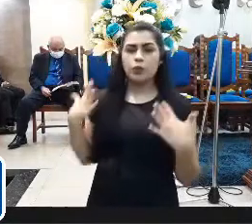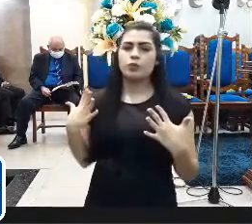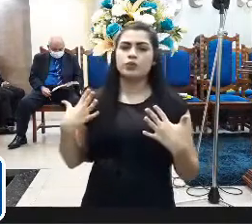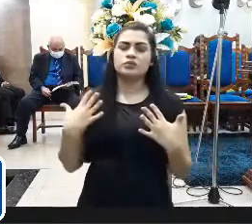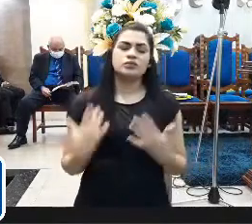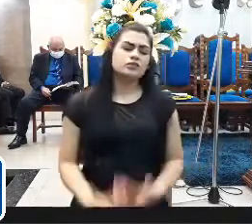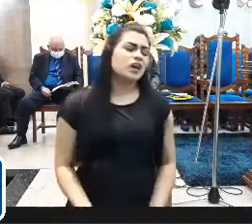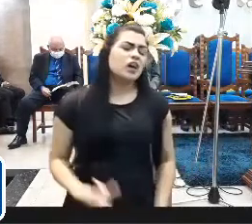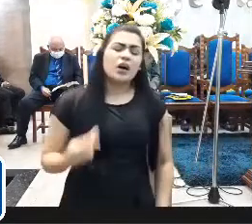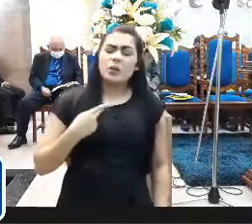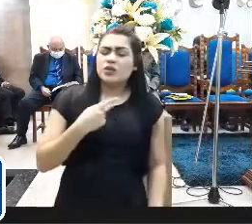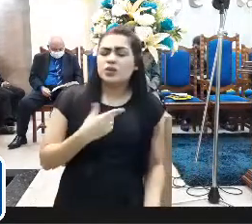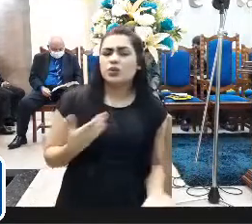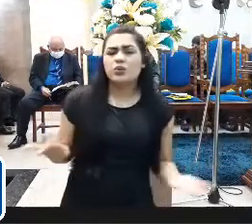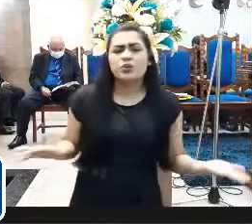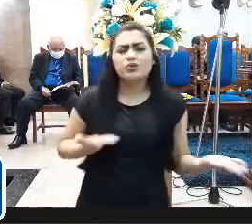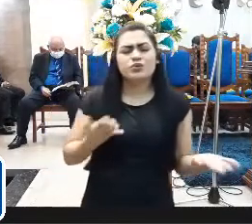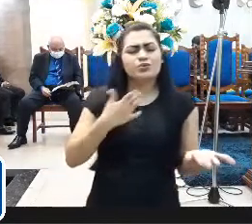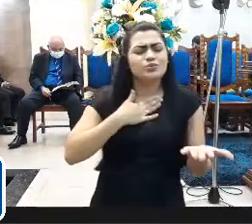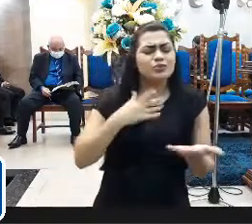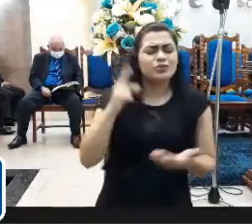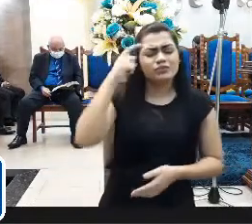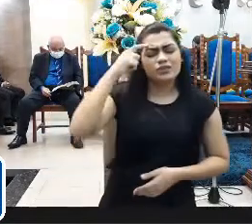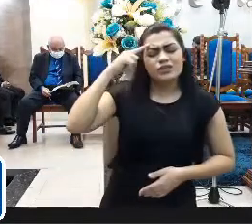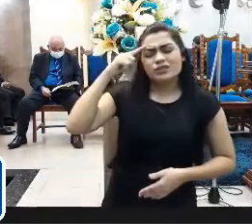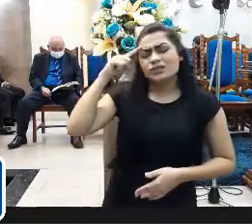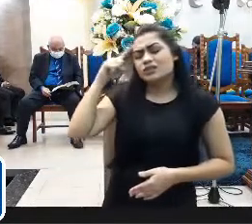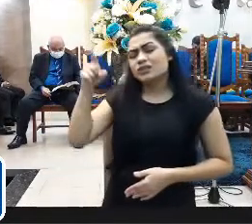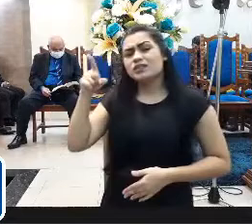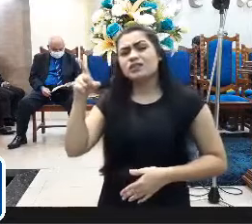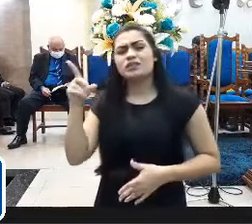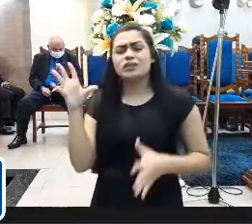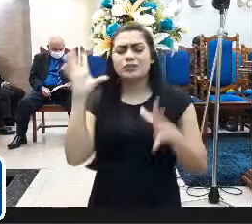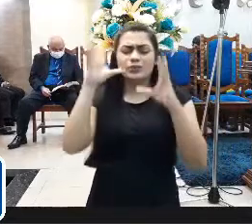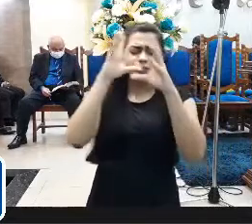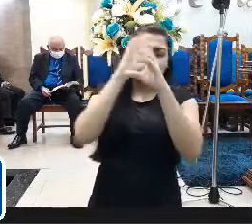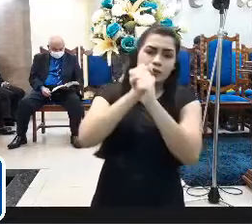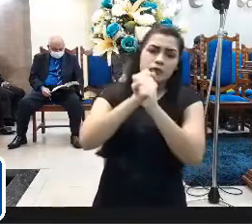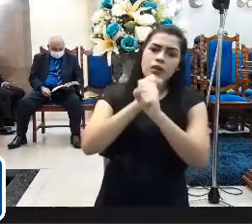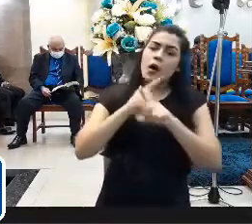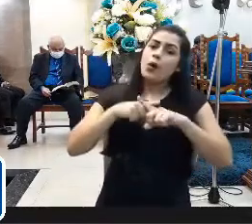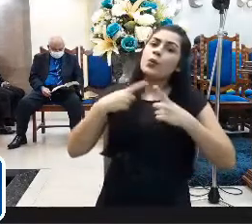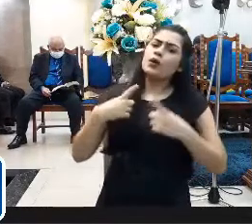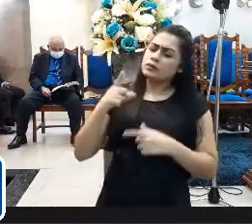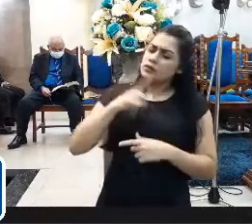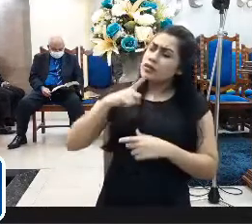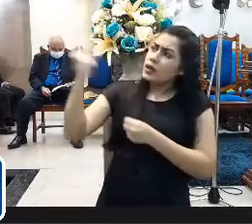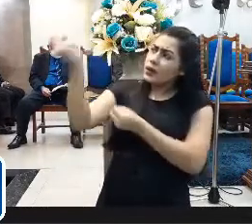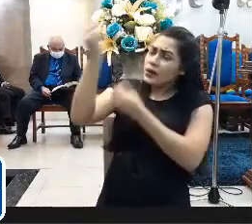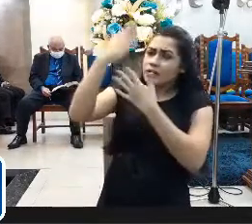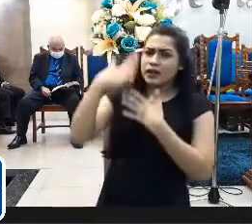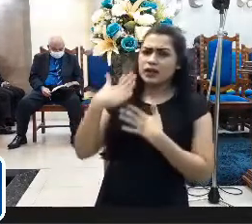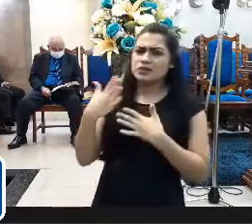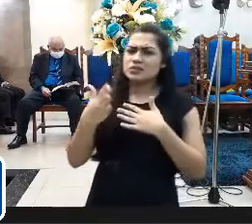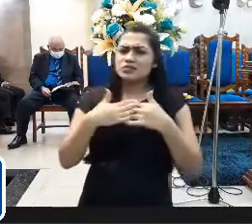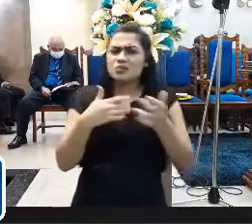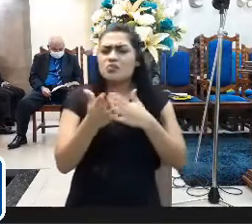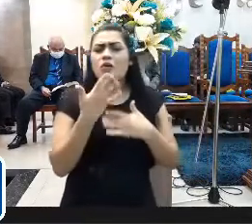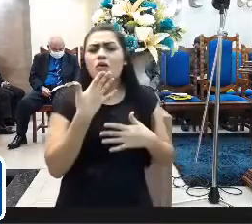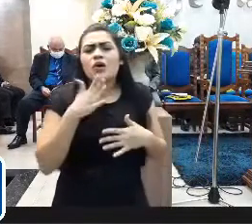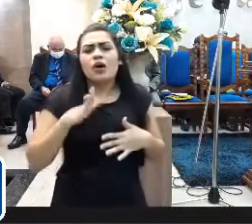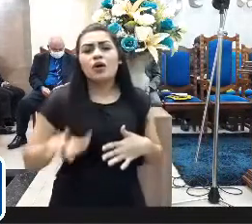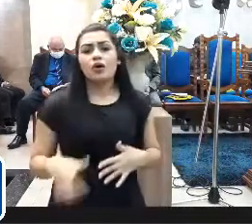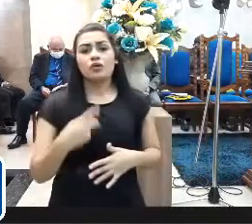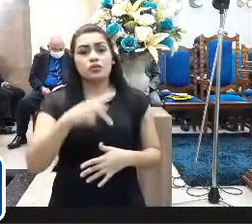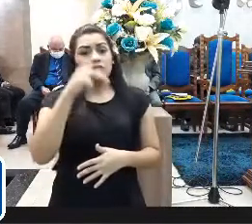meu dia hoje está negro. Tem graça para você. Aleluia. Não importa a cor do seu dia, não importa